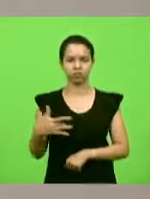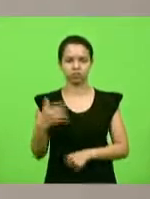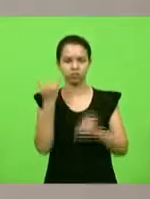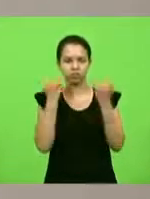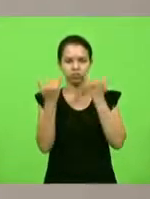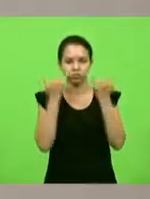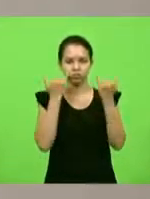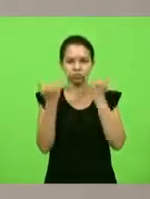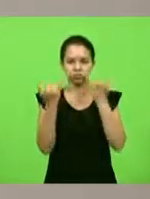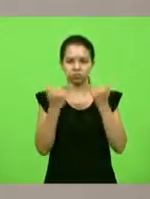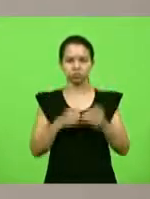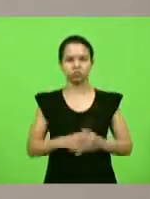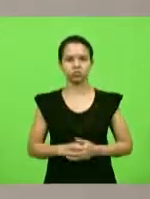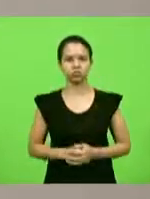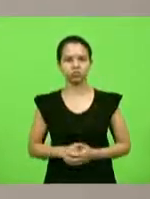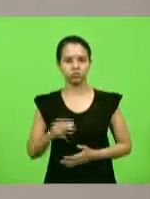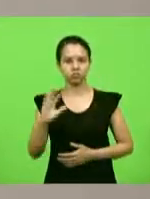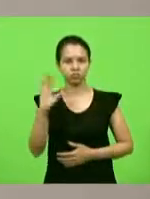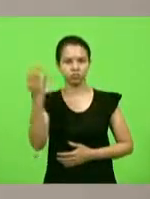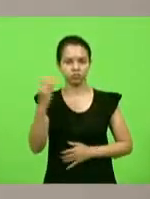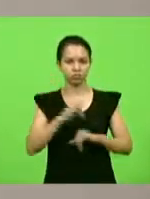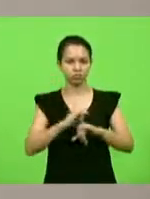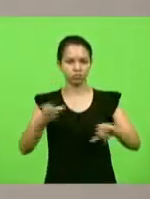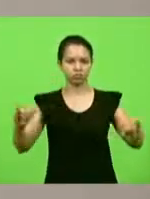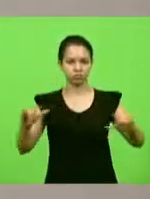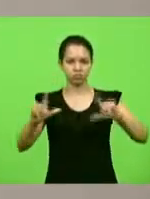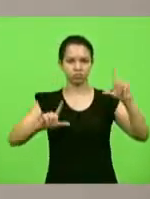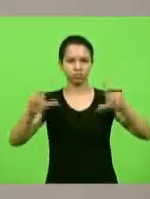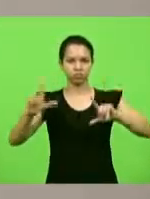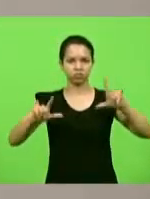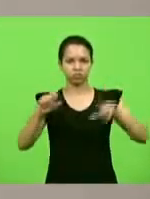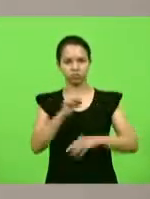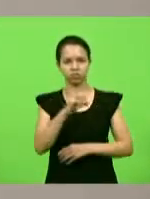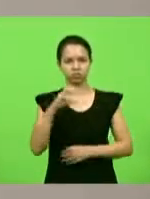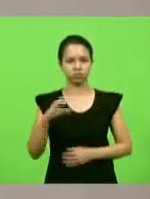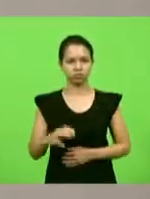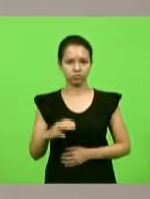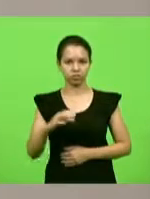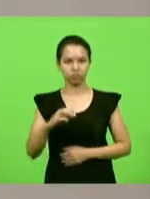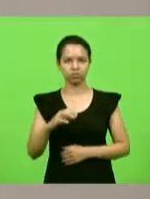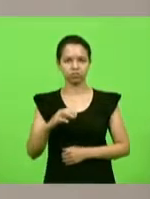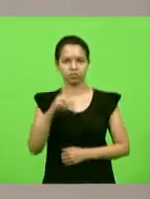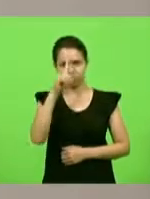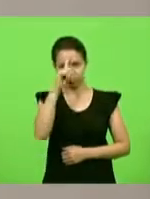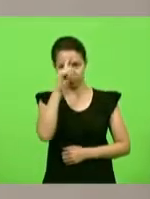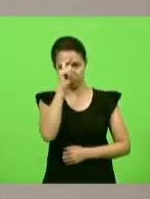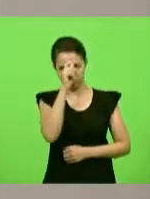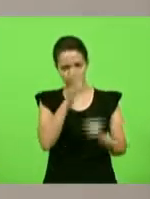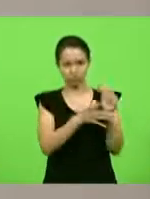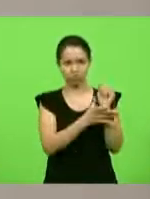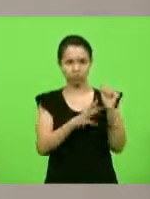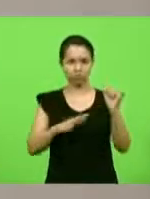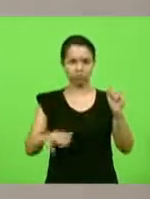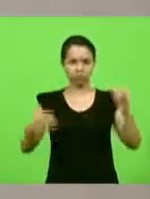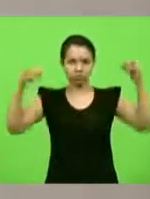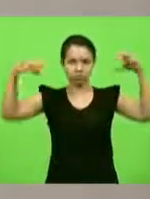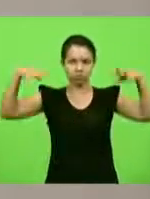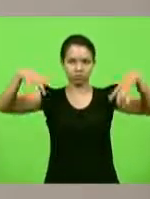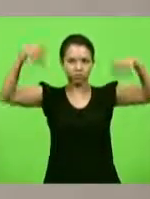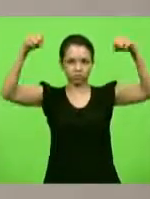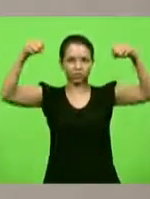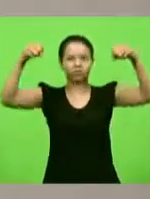informações acerca do ocorrido noticiado pela imprensa catarinense de que o Hospital São José ficou sem luz nos últimos dias. Em